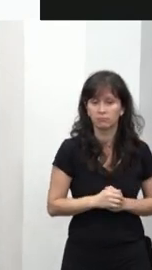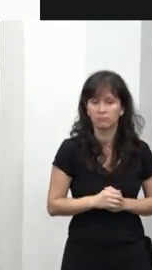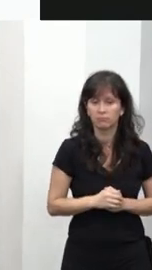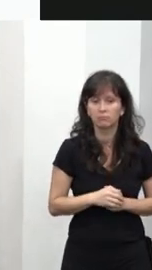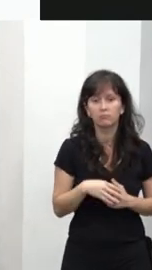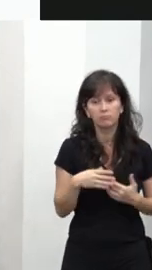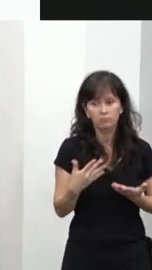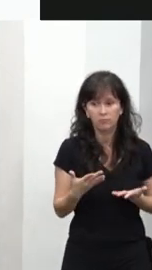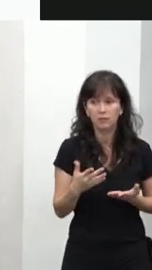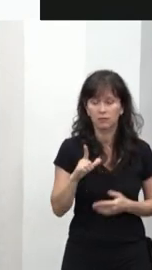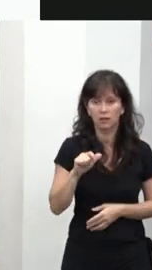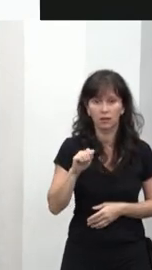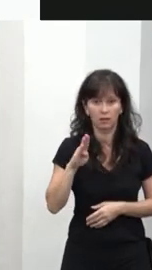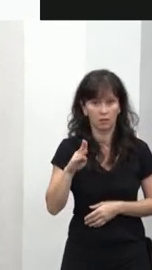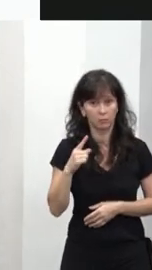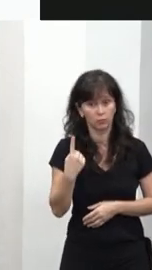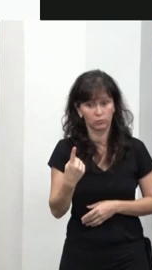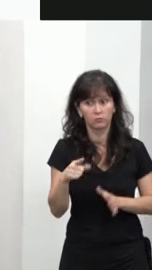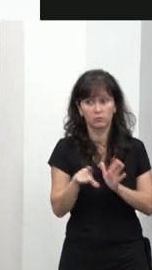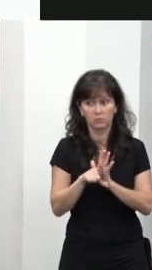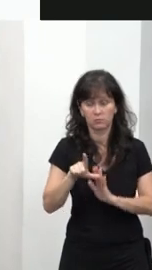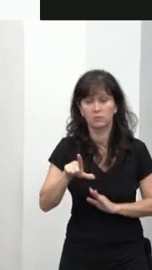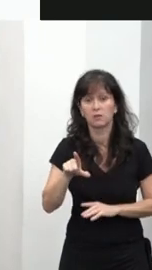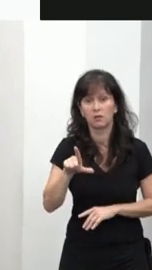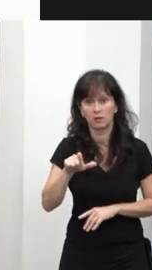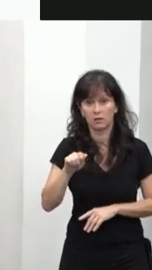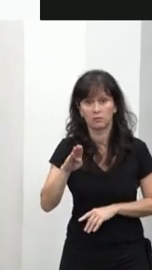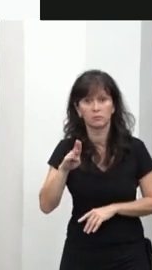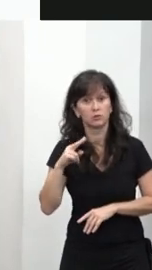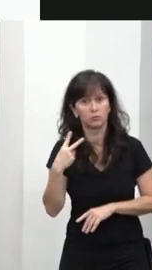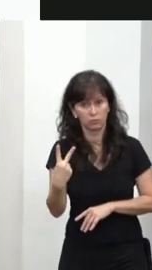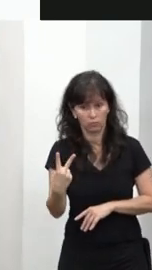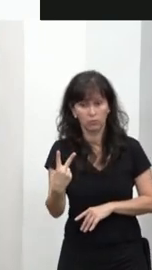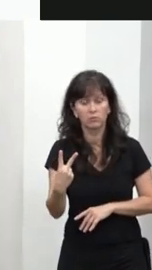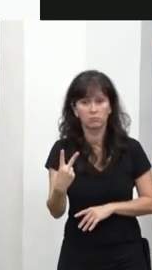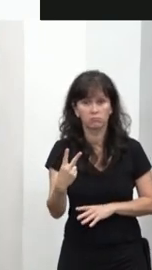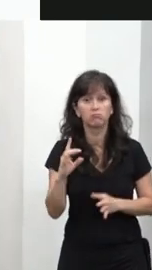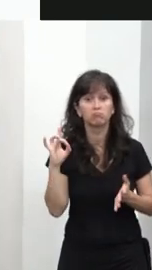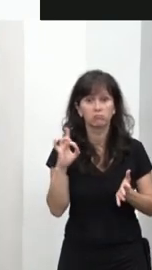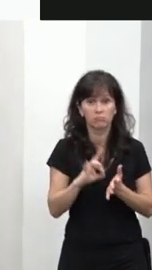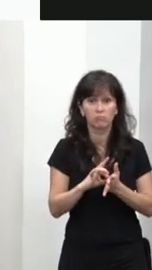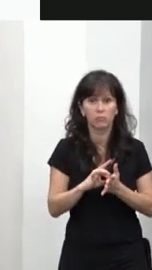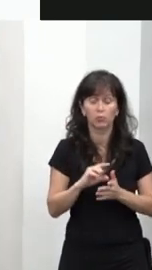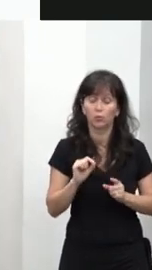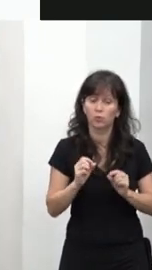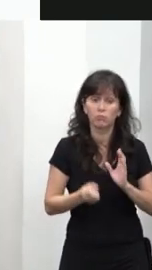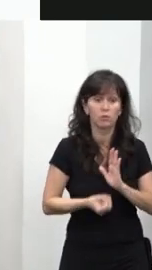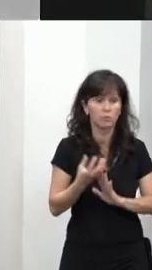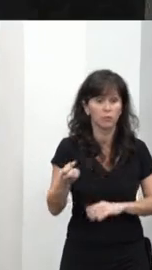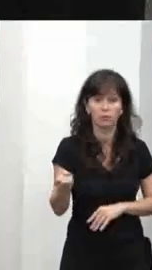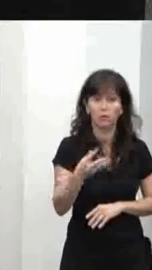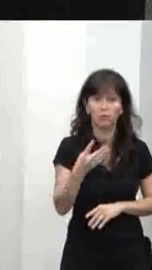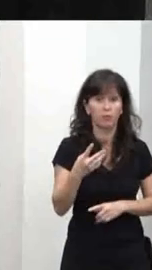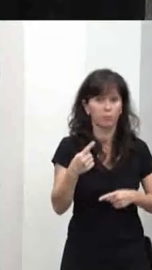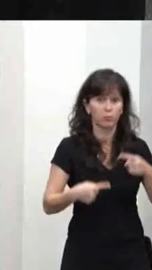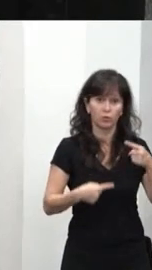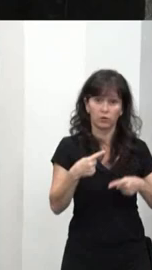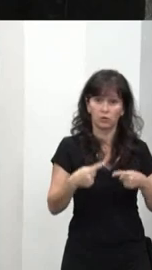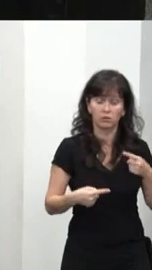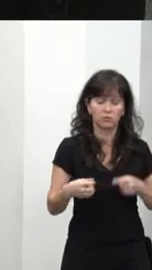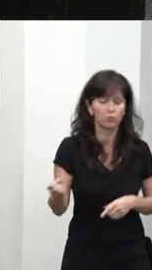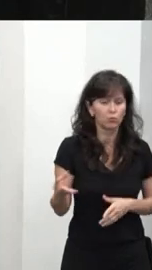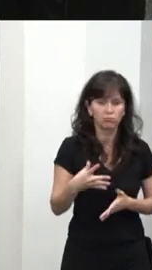1 e com a lab2 a ideia consolidar esse processo inaugura uma nova política é um novo pacto federativo